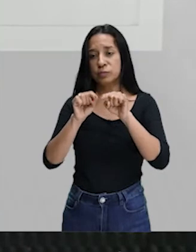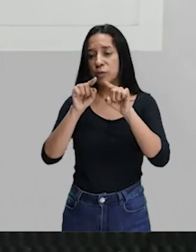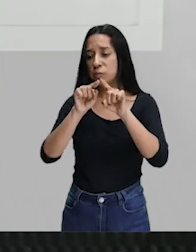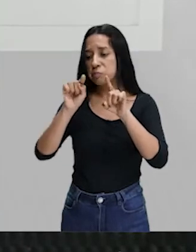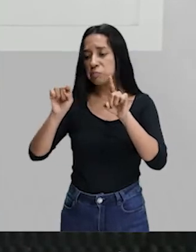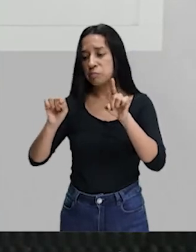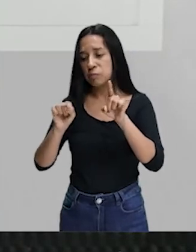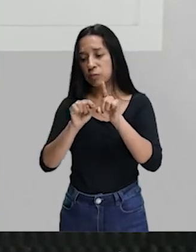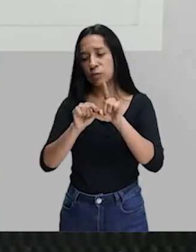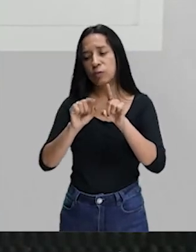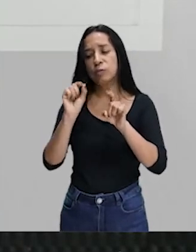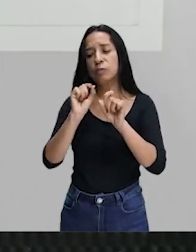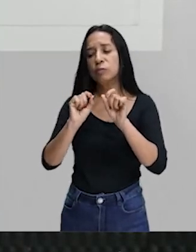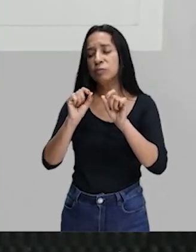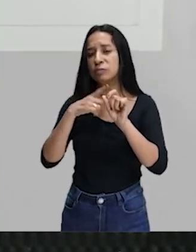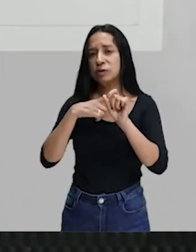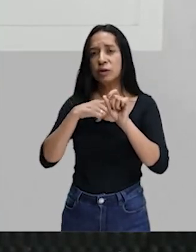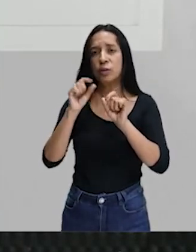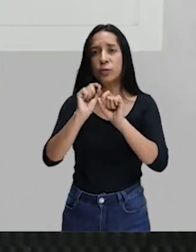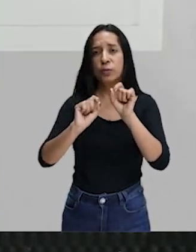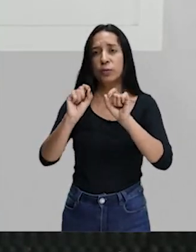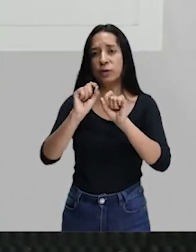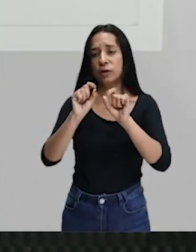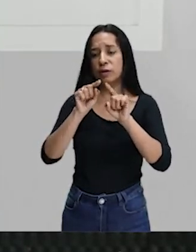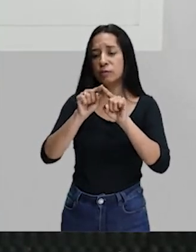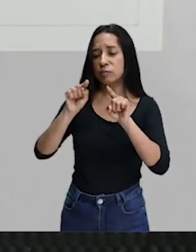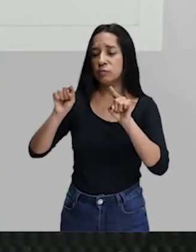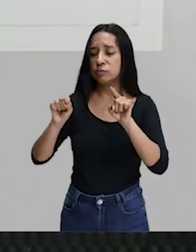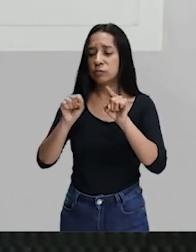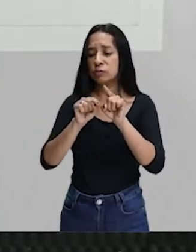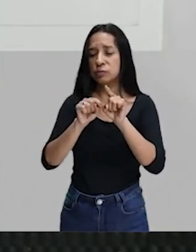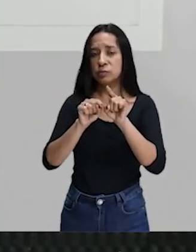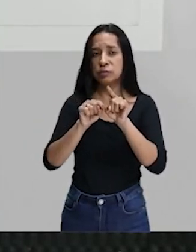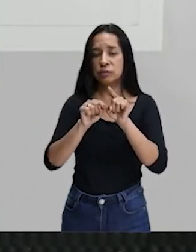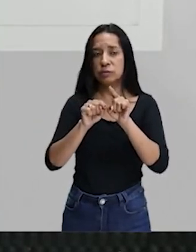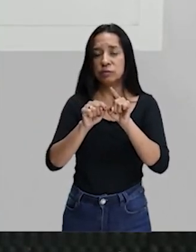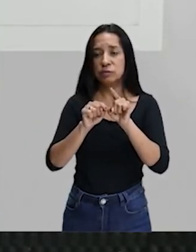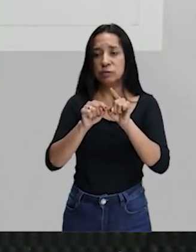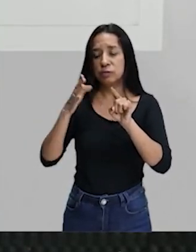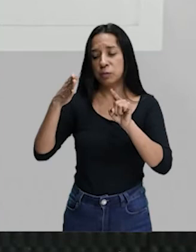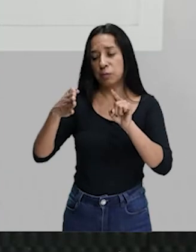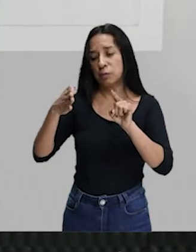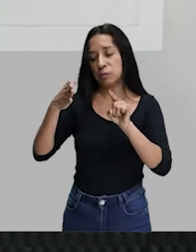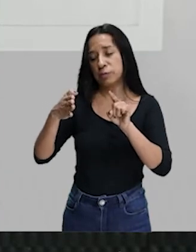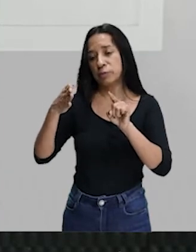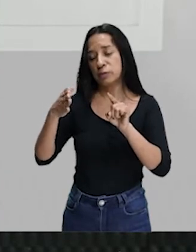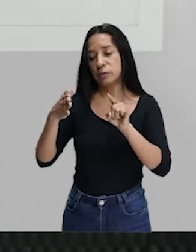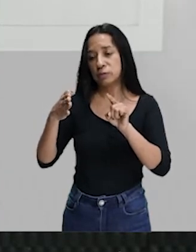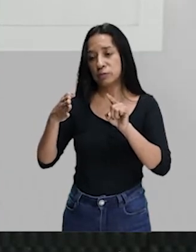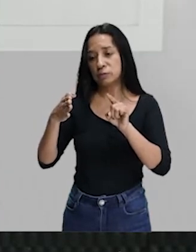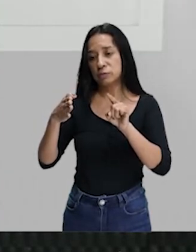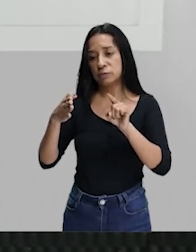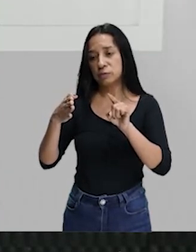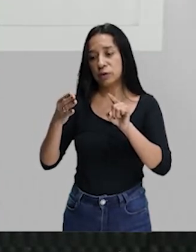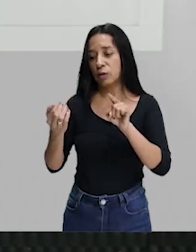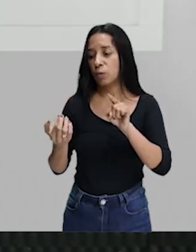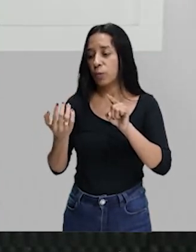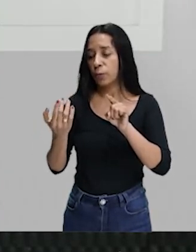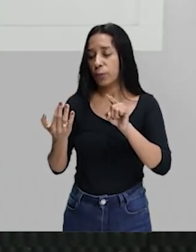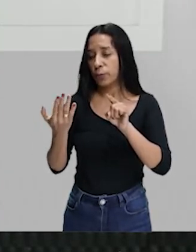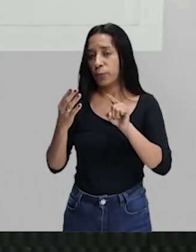nós vamos ter o seguinte. Em uma extremidade, né, nós temos a incidência do